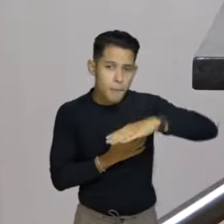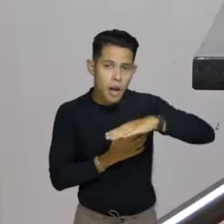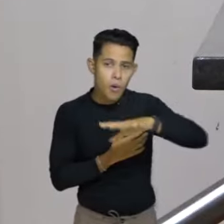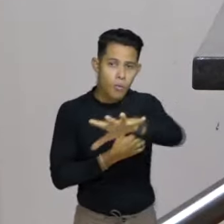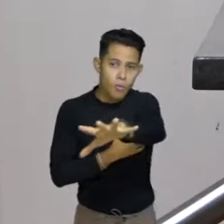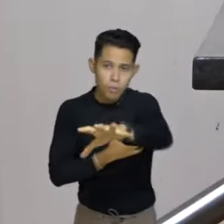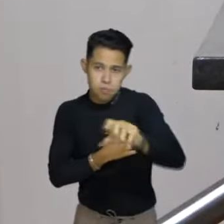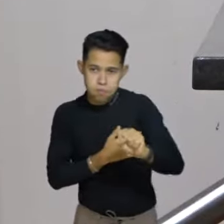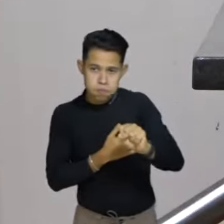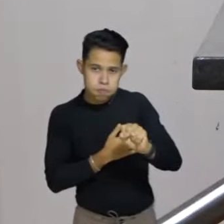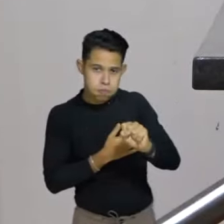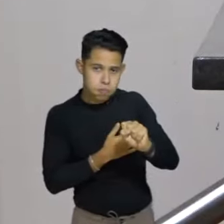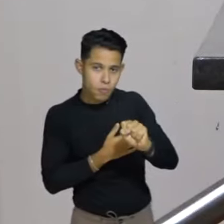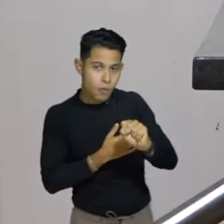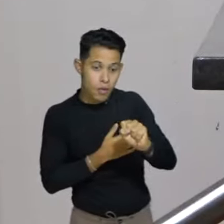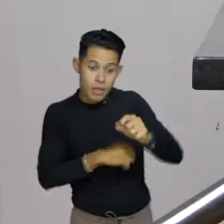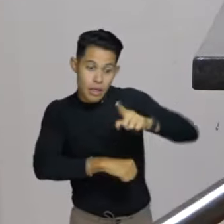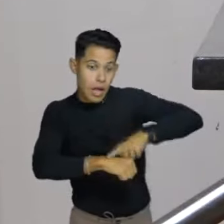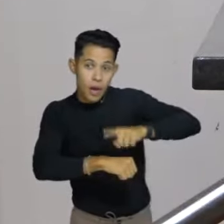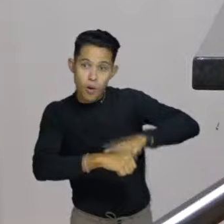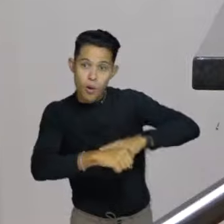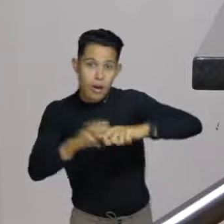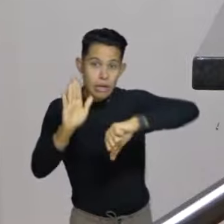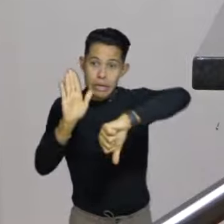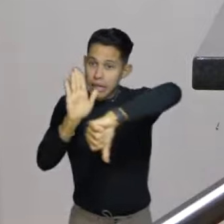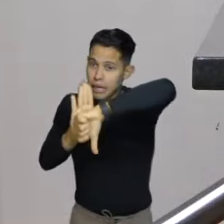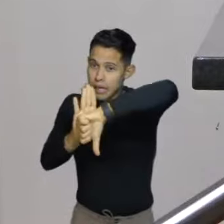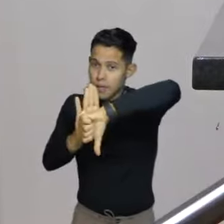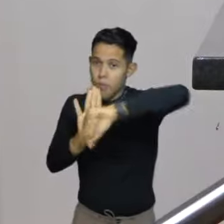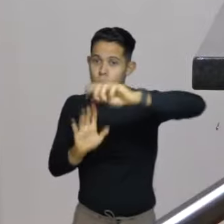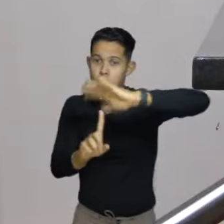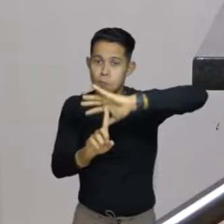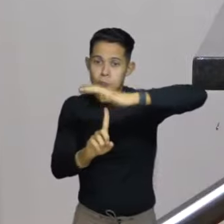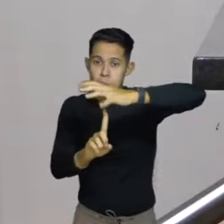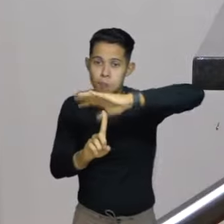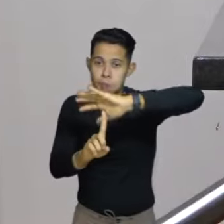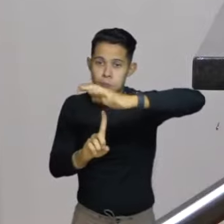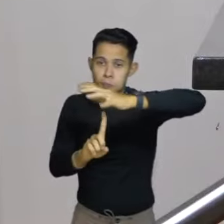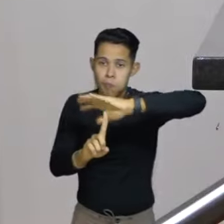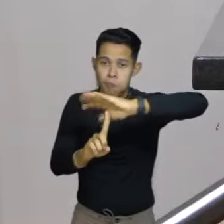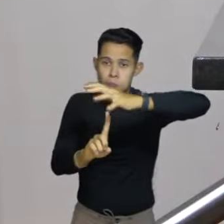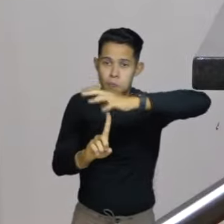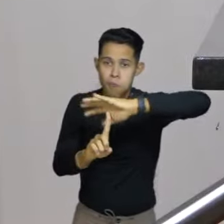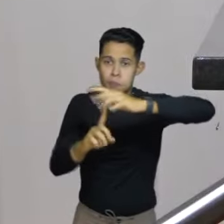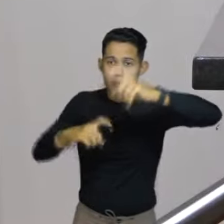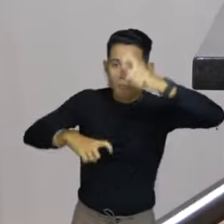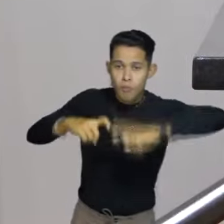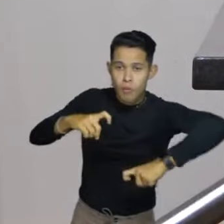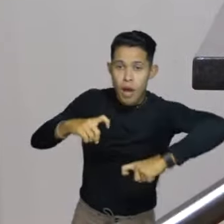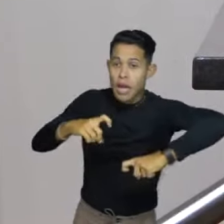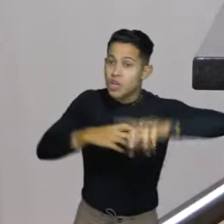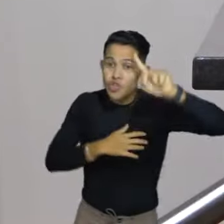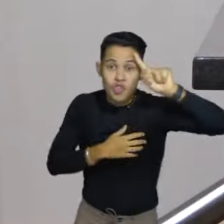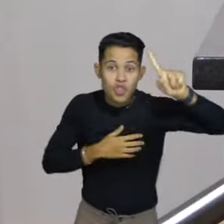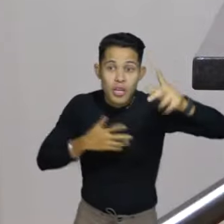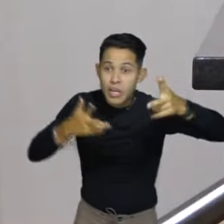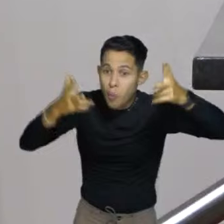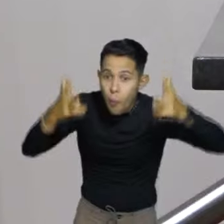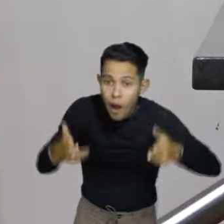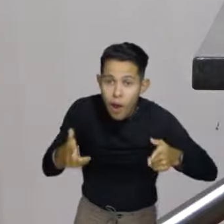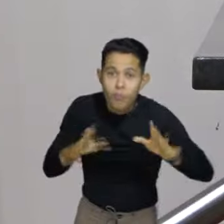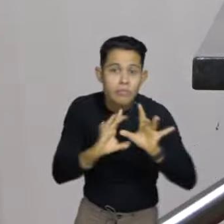pego no crime de estupro de um vulnerável ele é posto em liberdade no mesmo